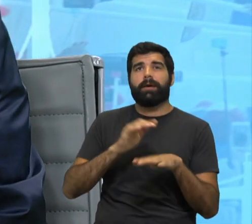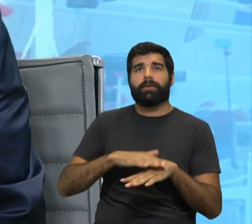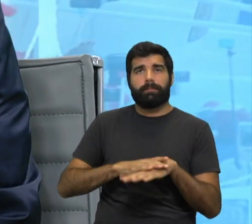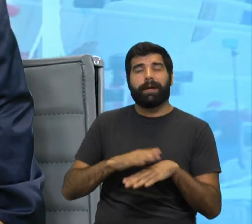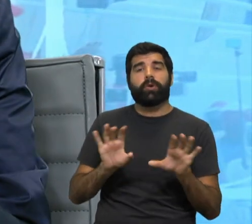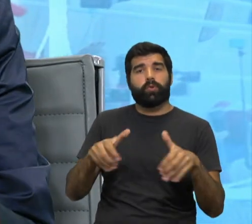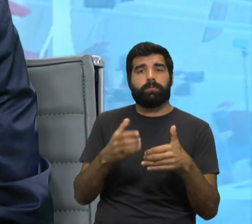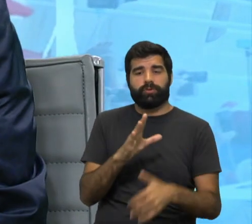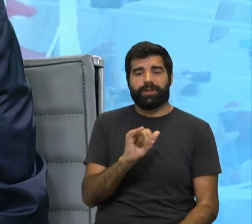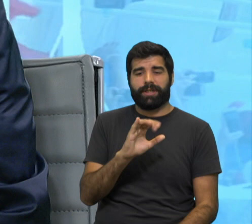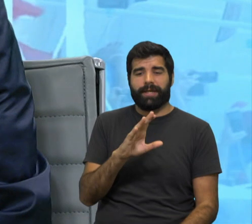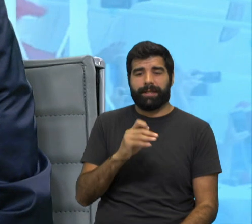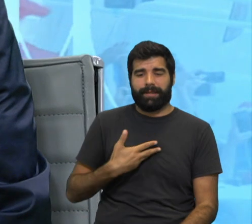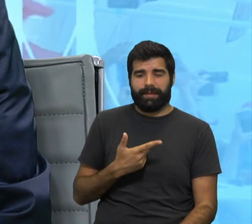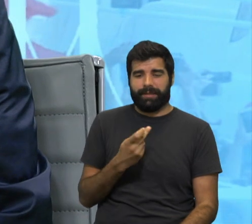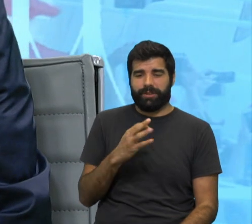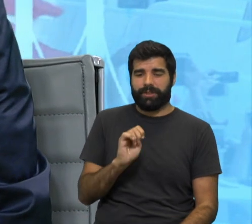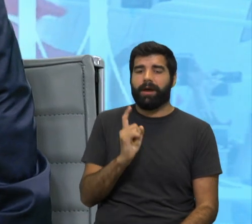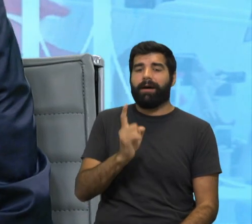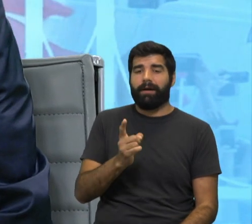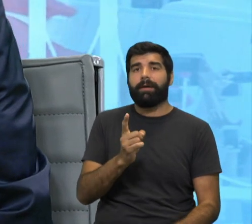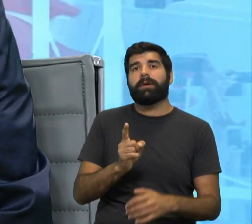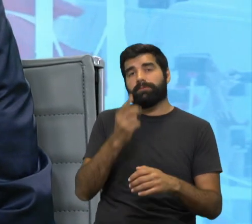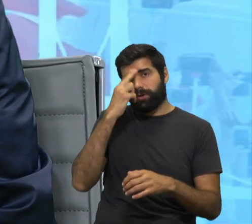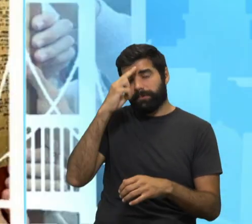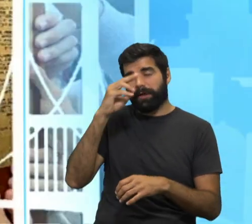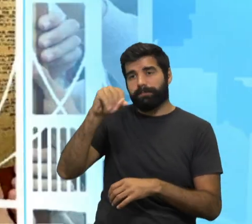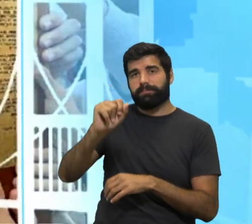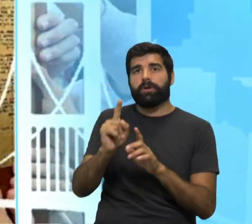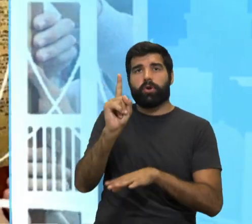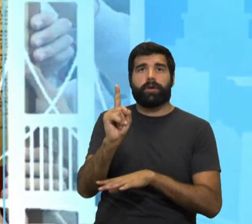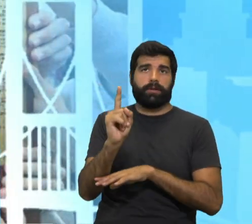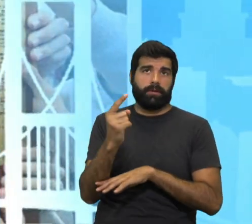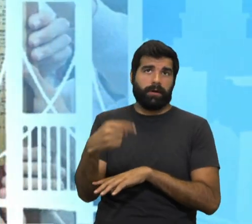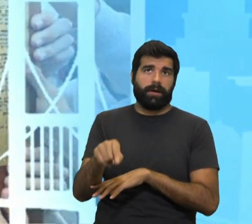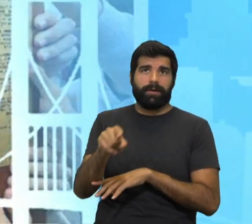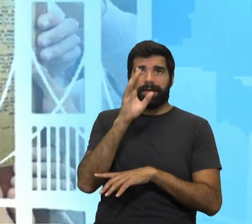grupos jihadistas que estão, como sabemos, na zona norte de Moçambique. Se